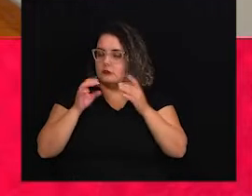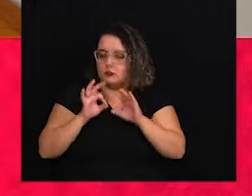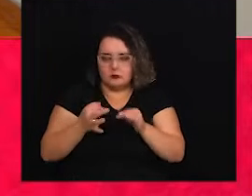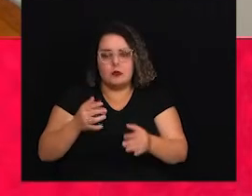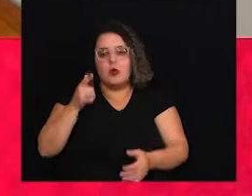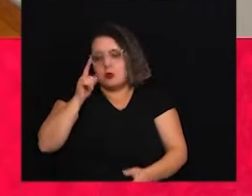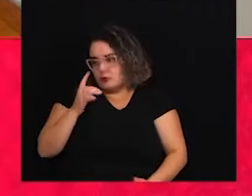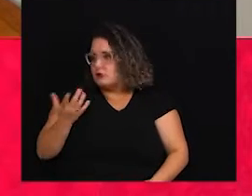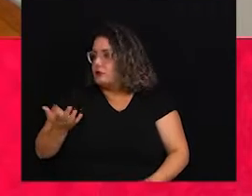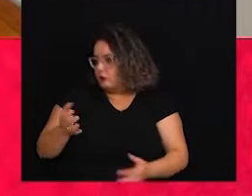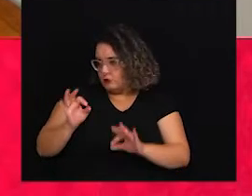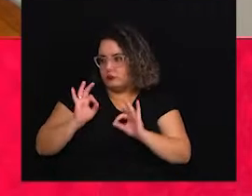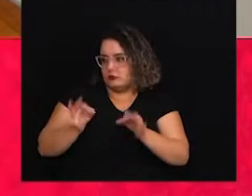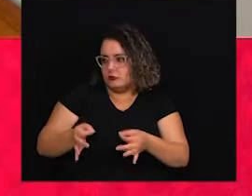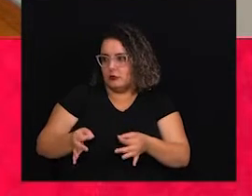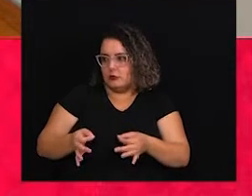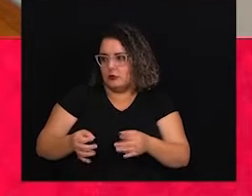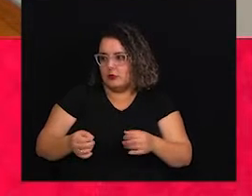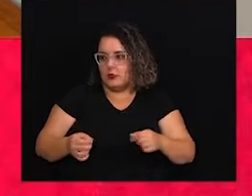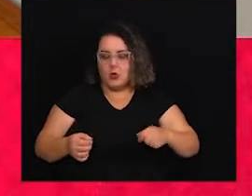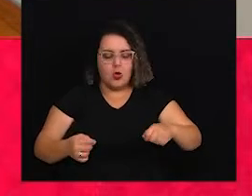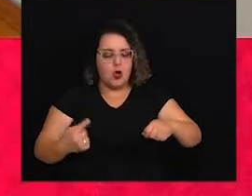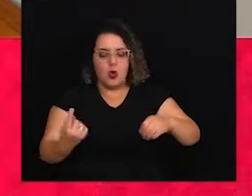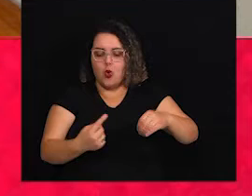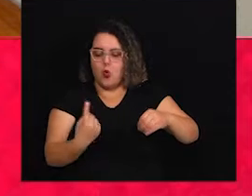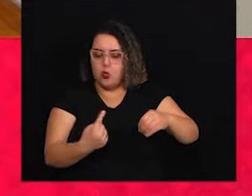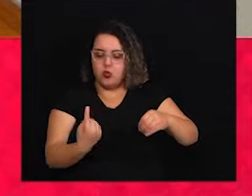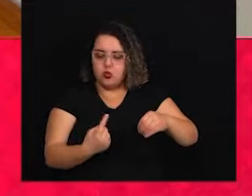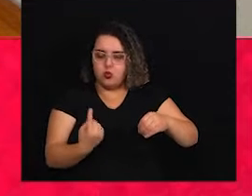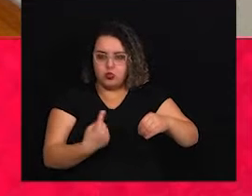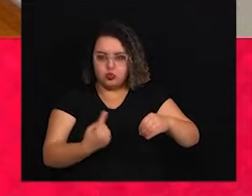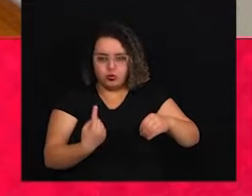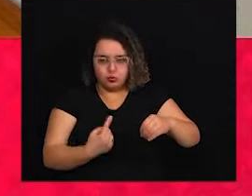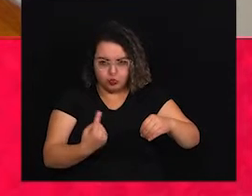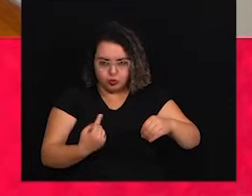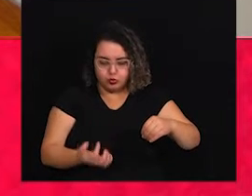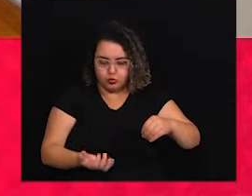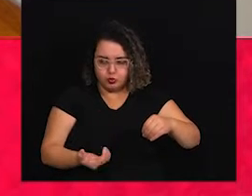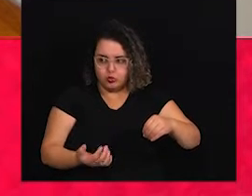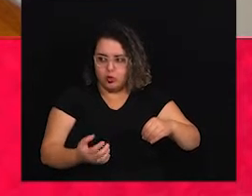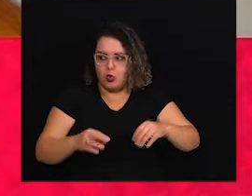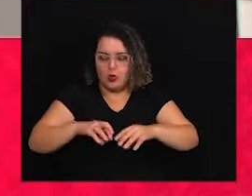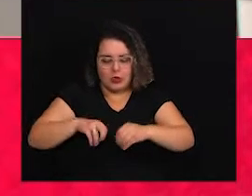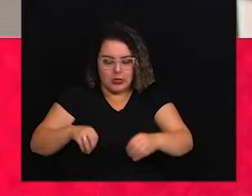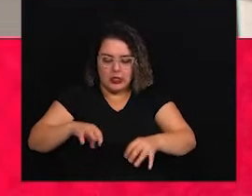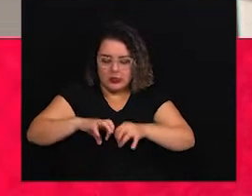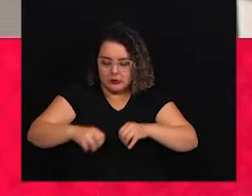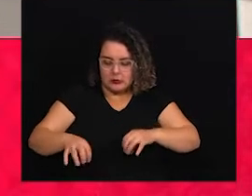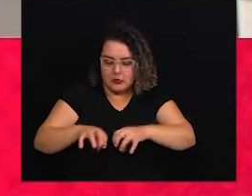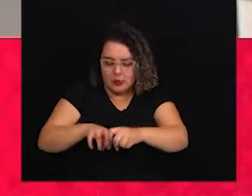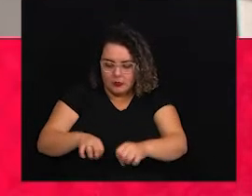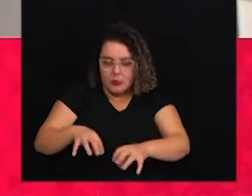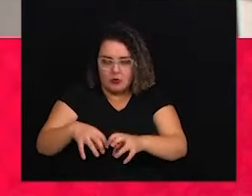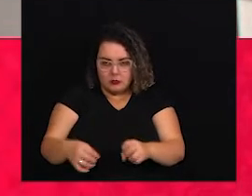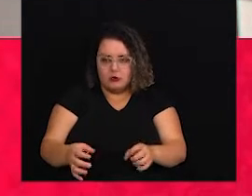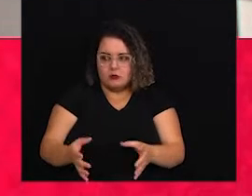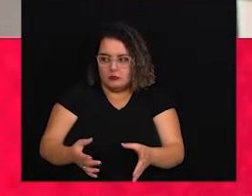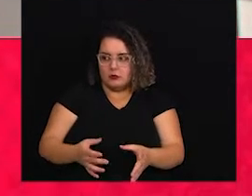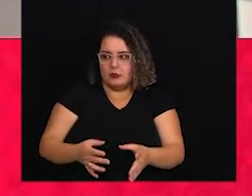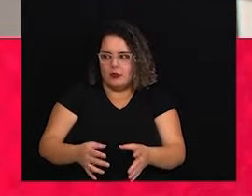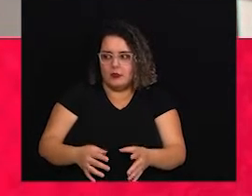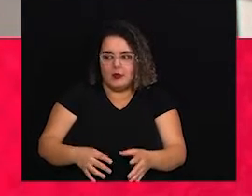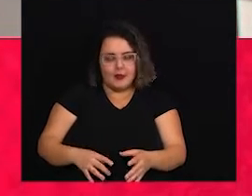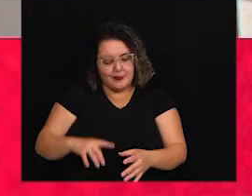Funciona, sem dúvida. Funciona. Sem dúvida. Então, cozinha na panela de pressão, né? Pode, sem problema nenhum. Desfia ela ali,